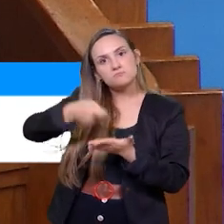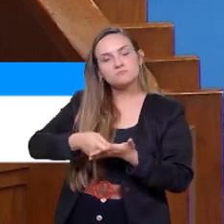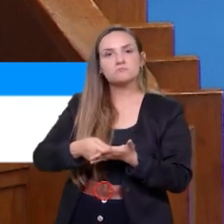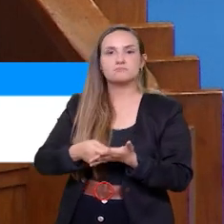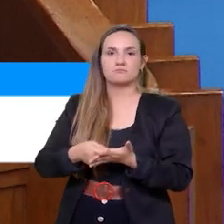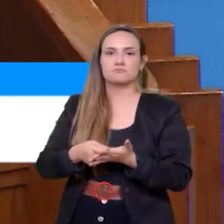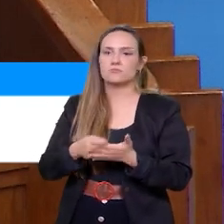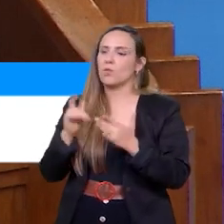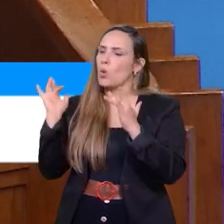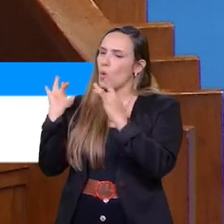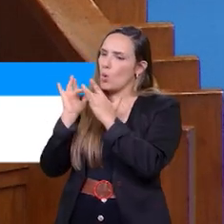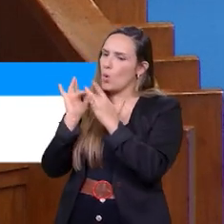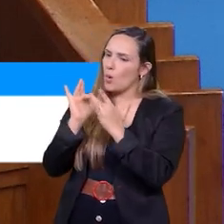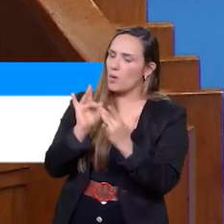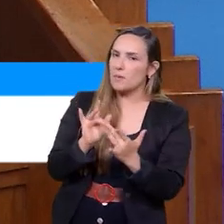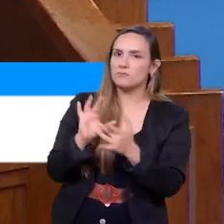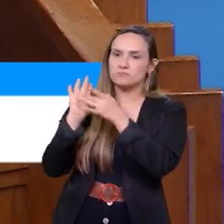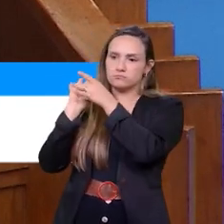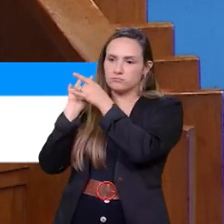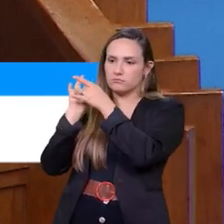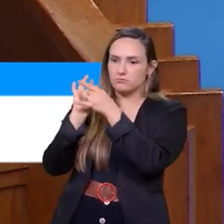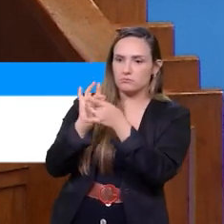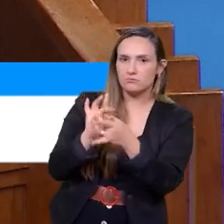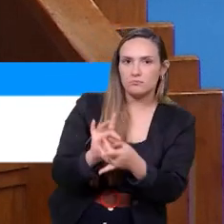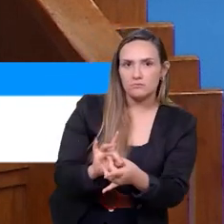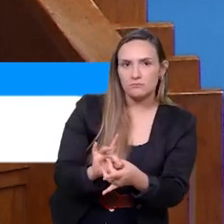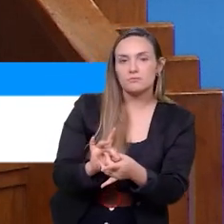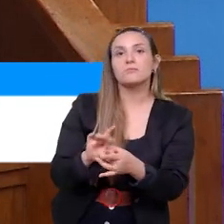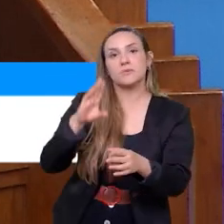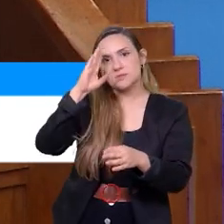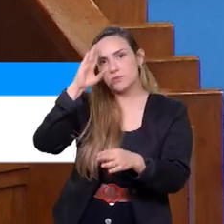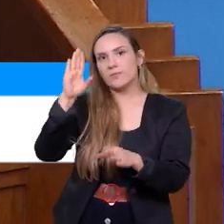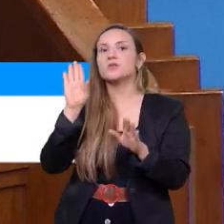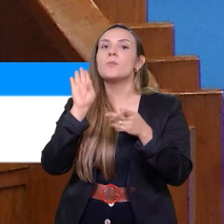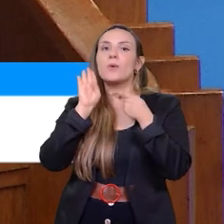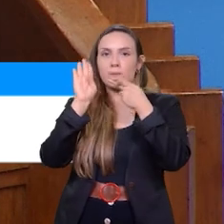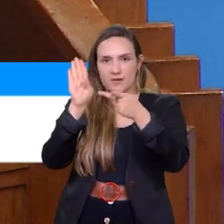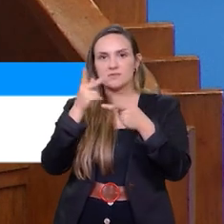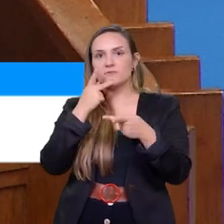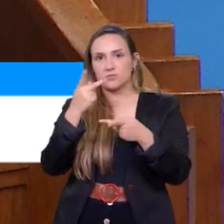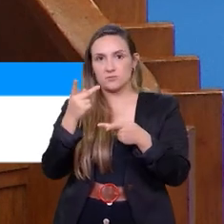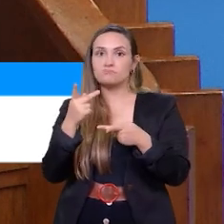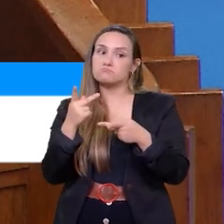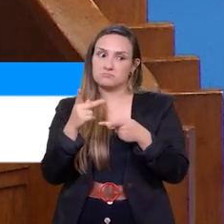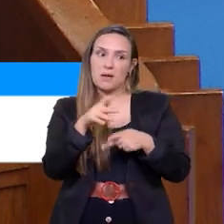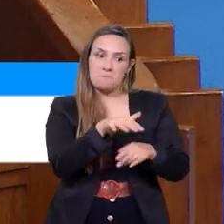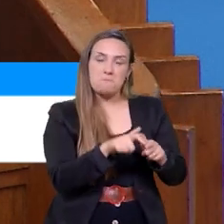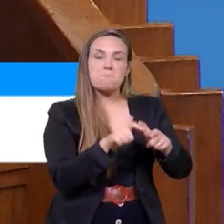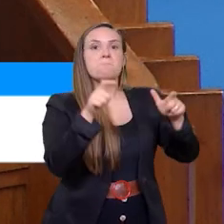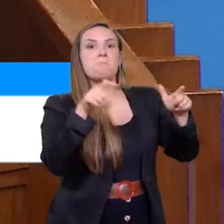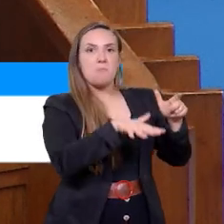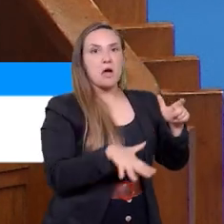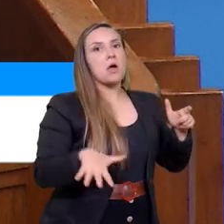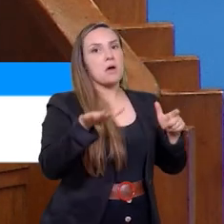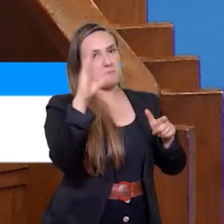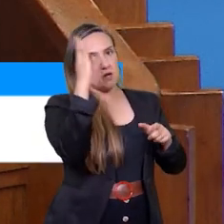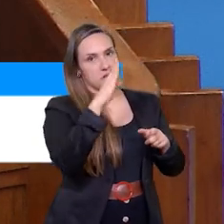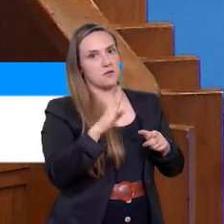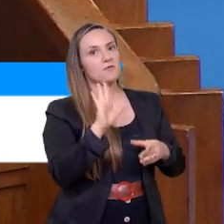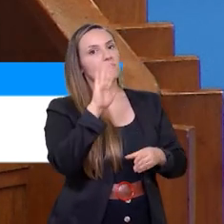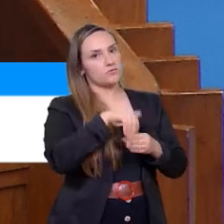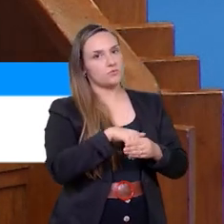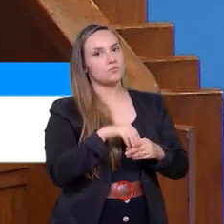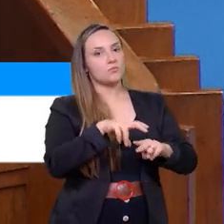primeiras medidas e as políticas a serem implementadas de acordo com tudo aquilo que foi defendido principalmente durante as eleições